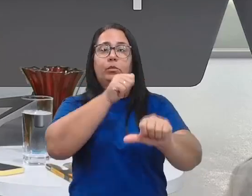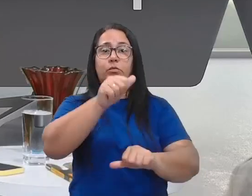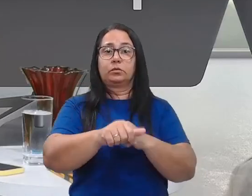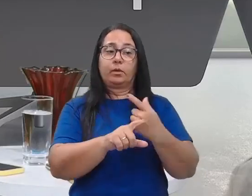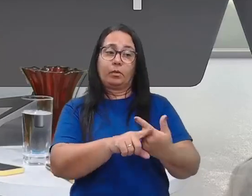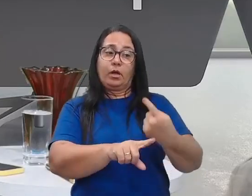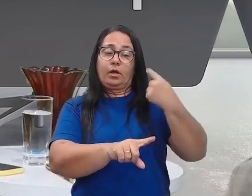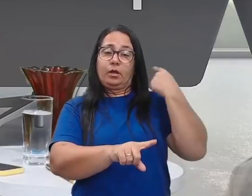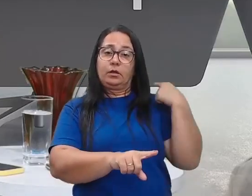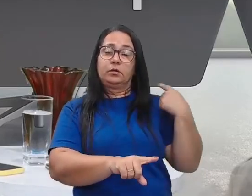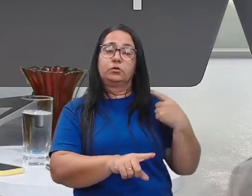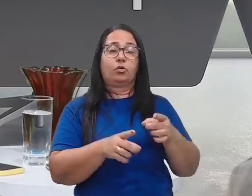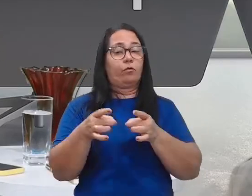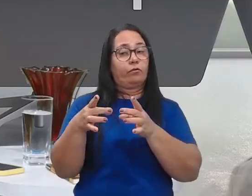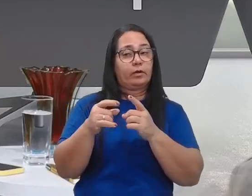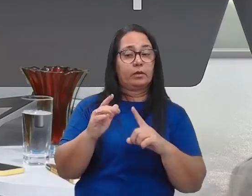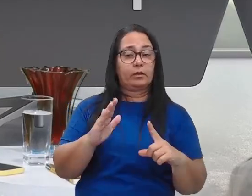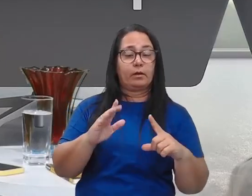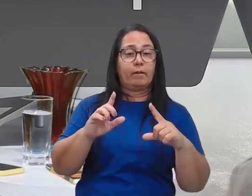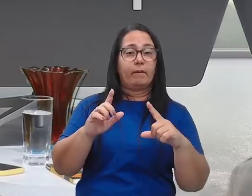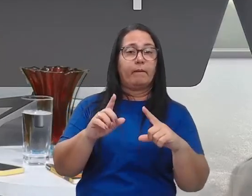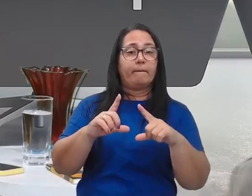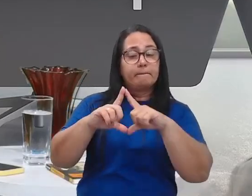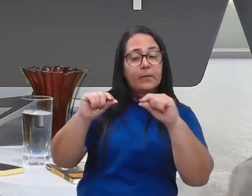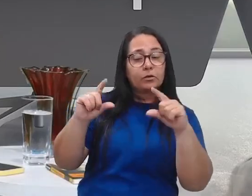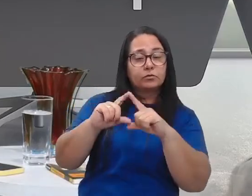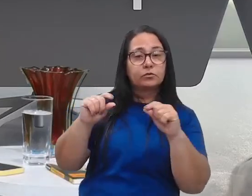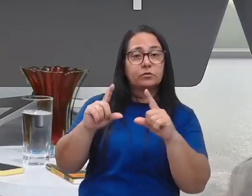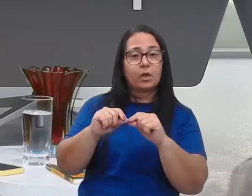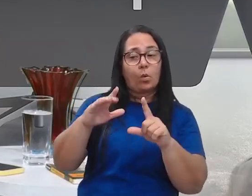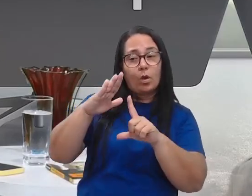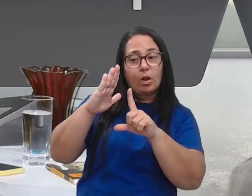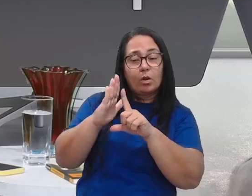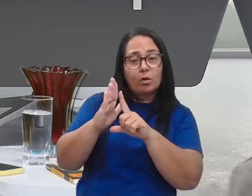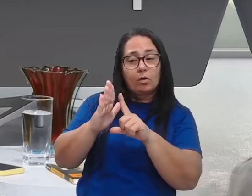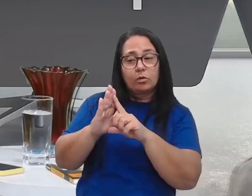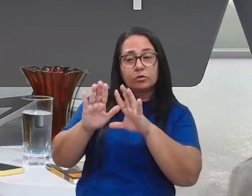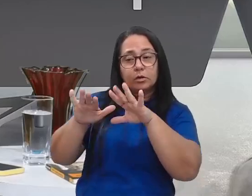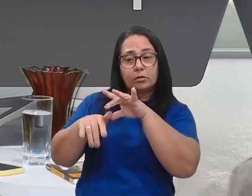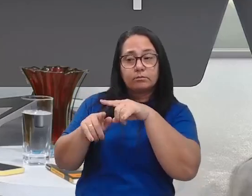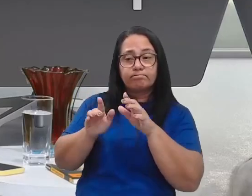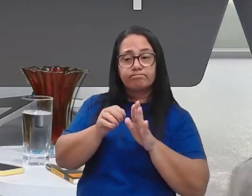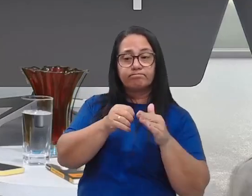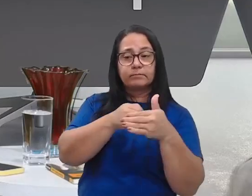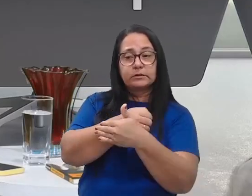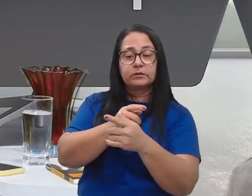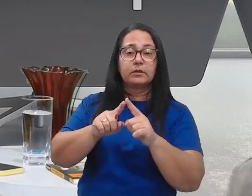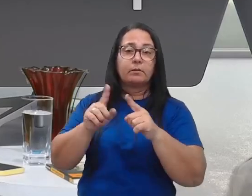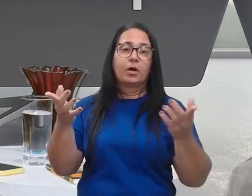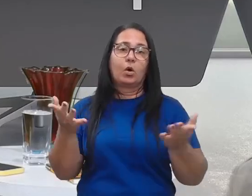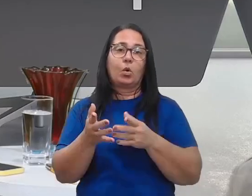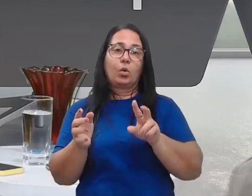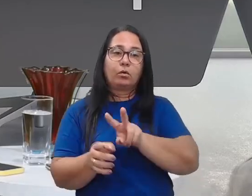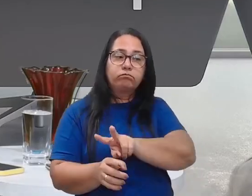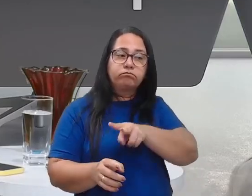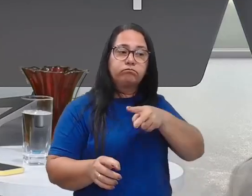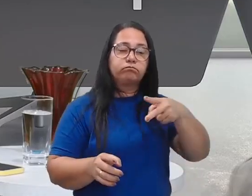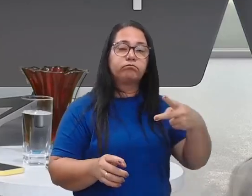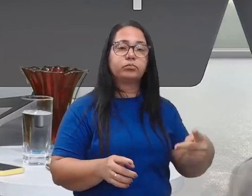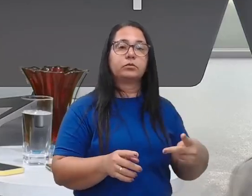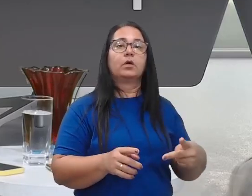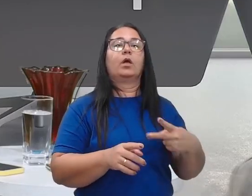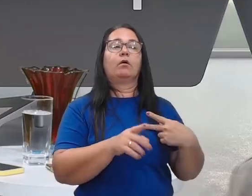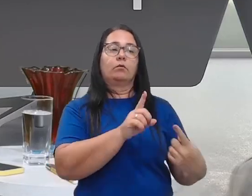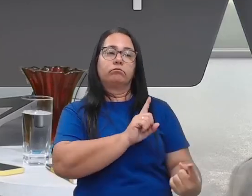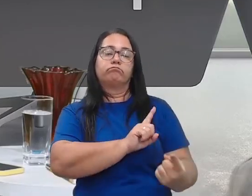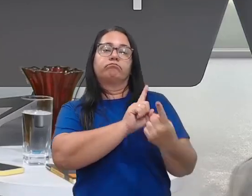que vender pelo iFood, eu vou ter que entregar e não vou ver meu cliente, ou então eu vendia um infoproduto, mas o meu público